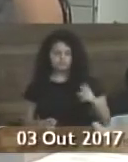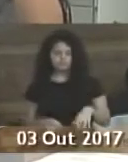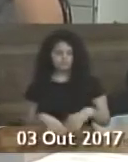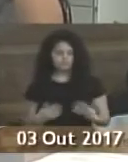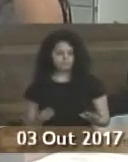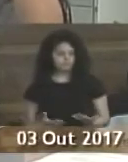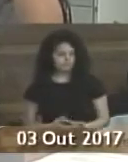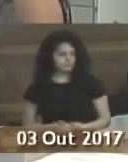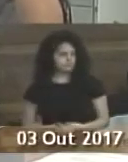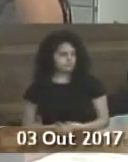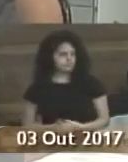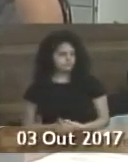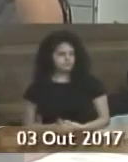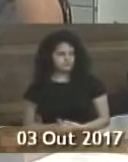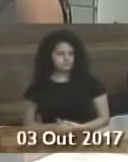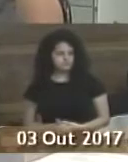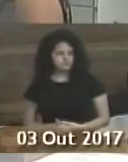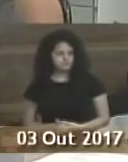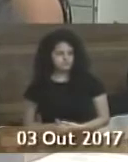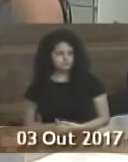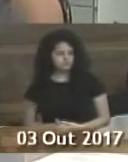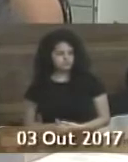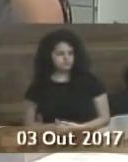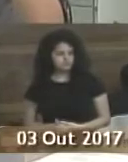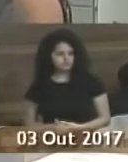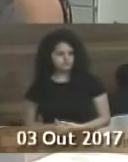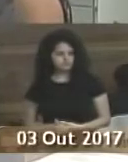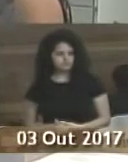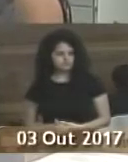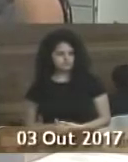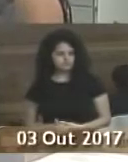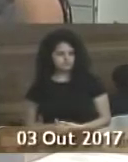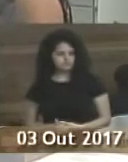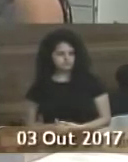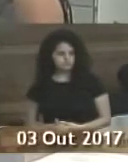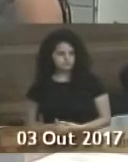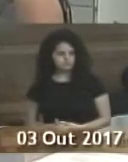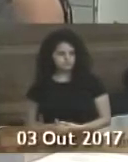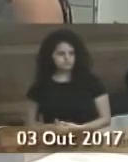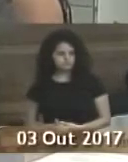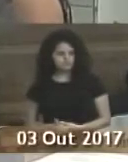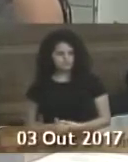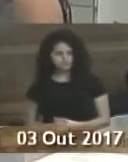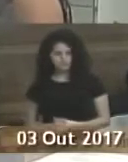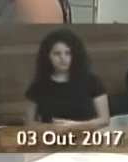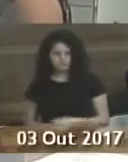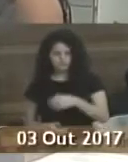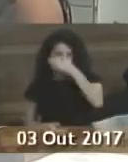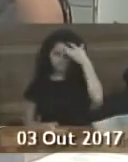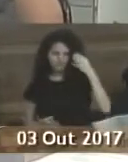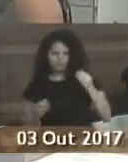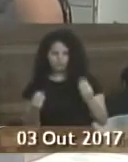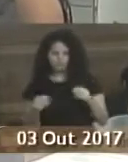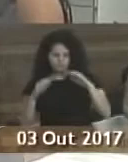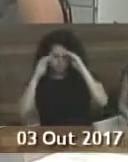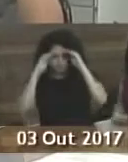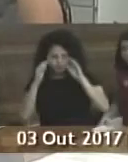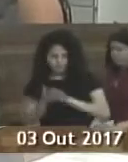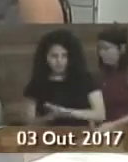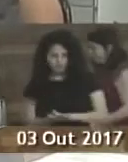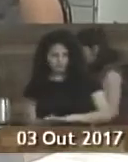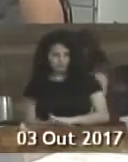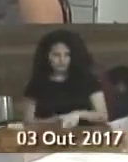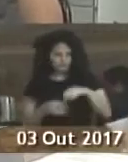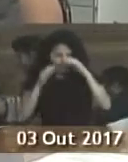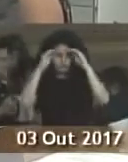para dar uma satisfação aí para toda a população, principalmente para o pessoal evangélico, que estava sendo muito desrespeitado por esse cidadão, que eu não sei nem que